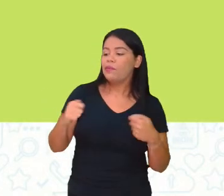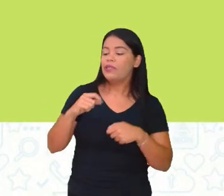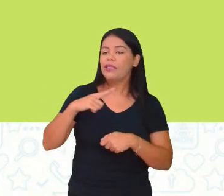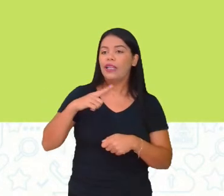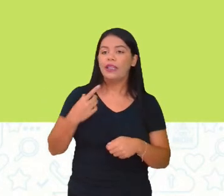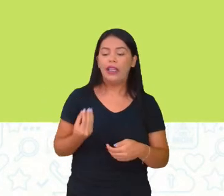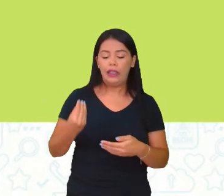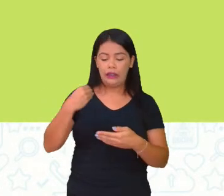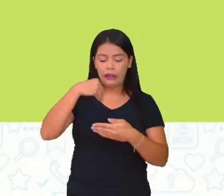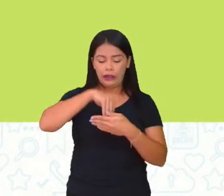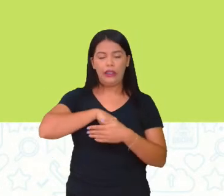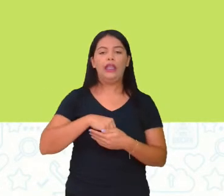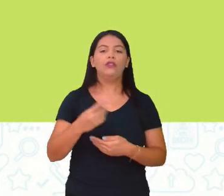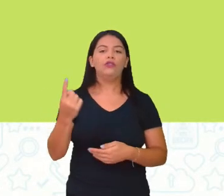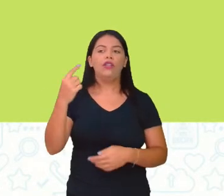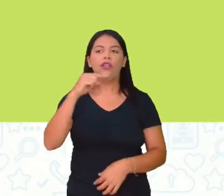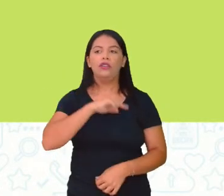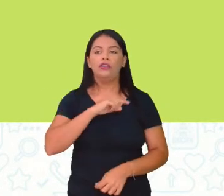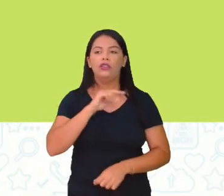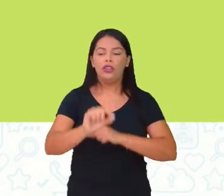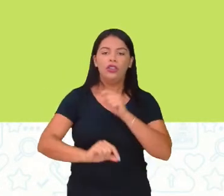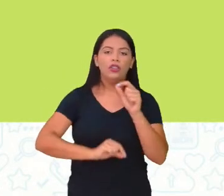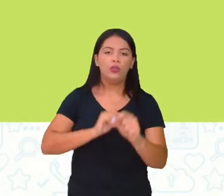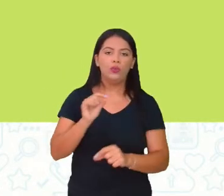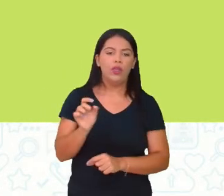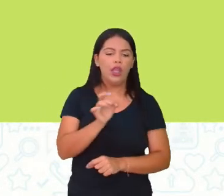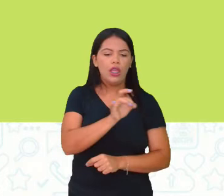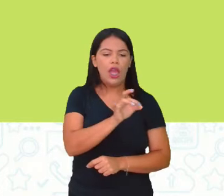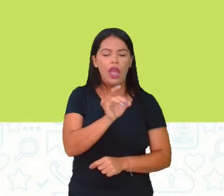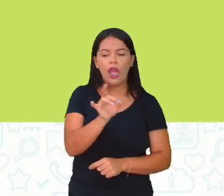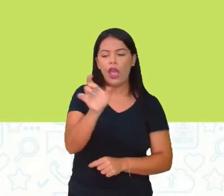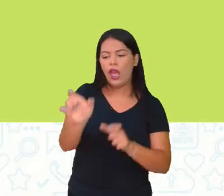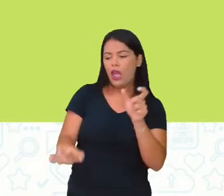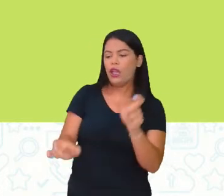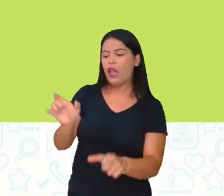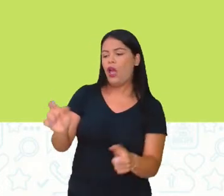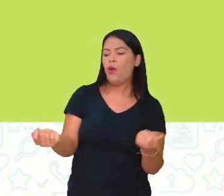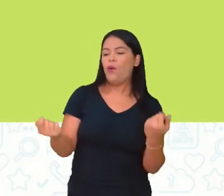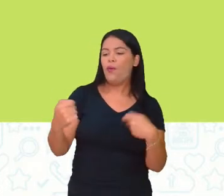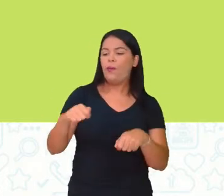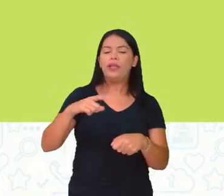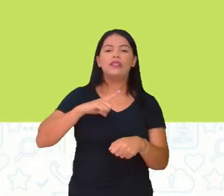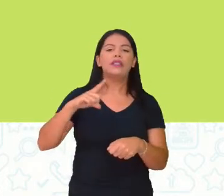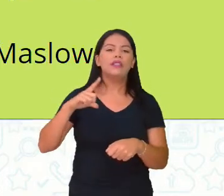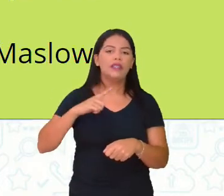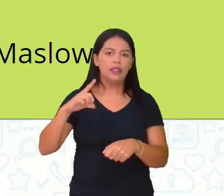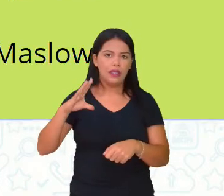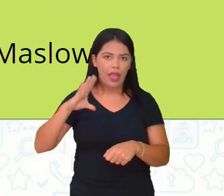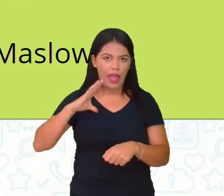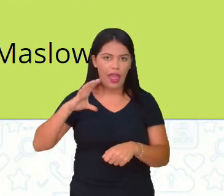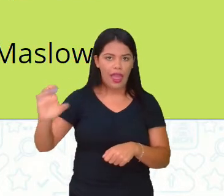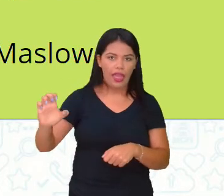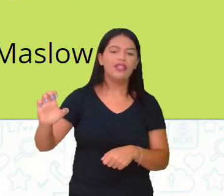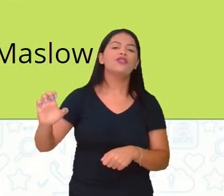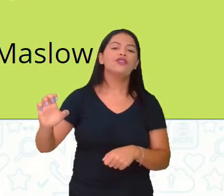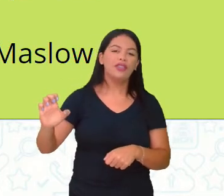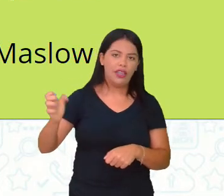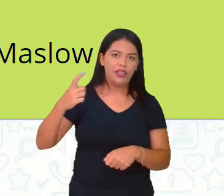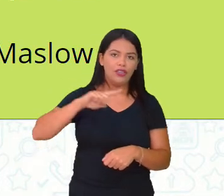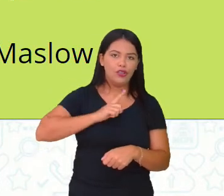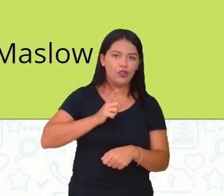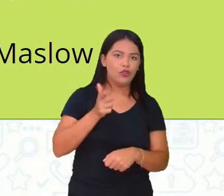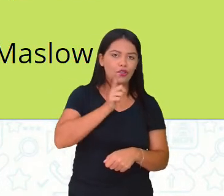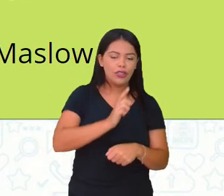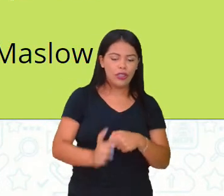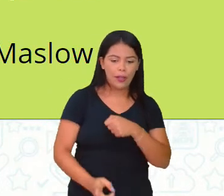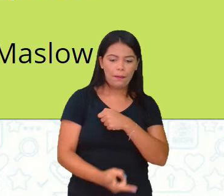não é? Deve sim existir, não é? Em cada um de nós esse valor ético de preservar a vida. Então,